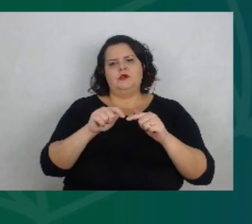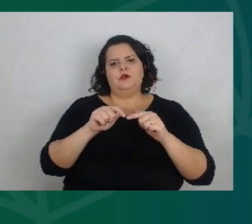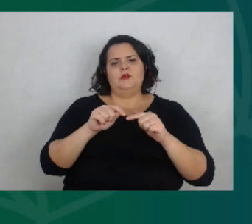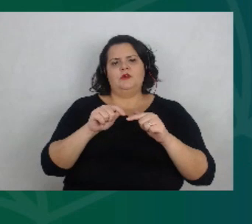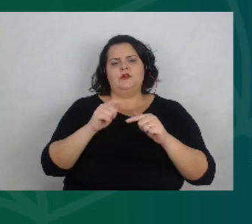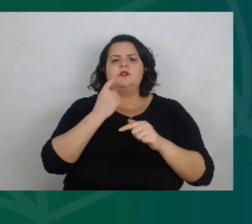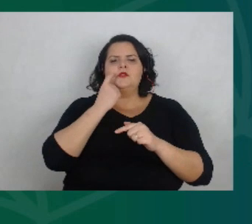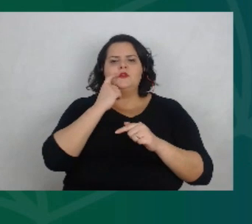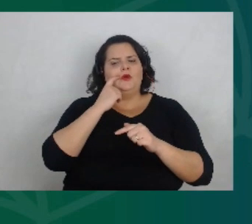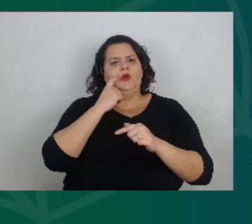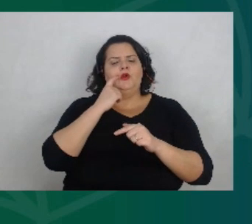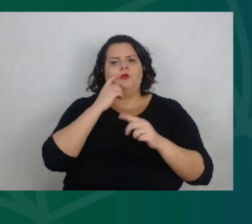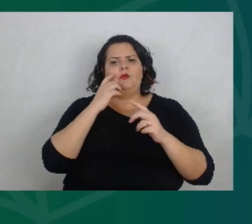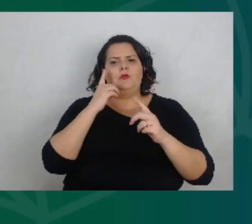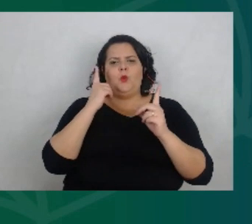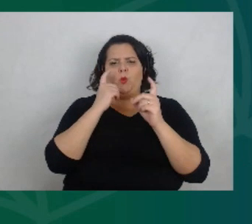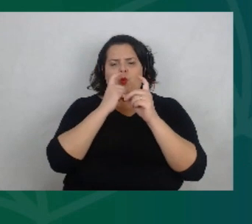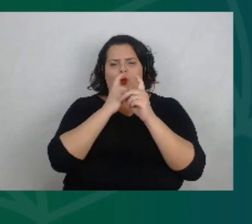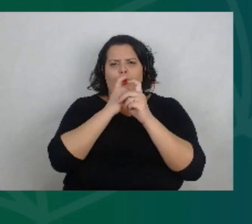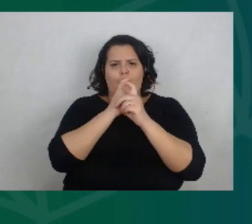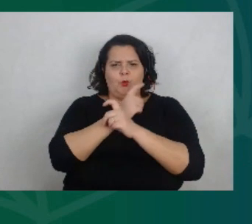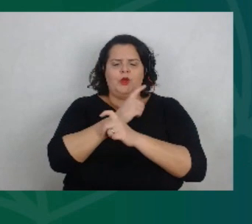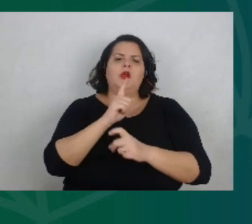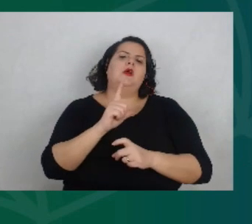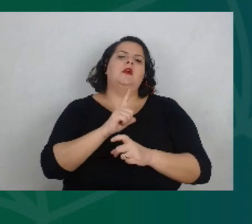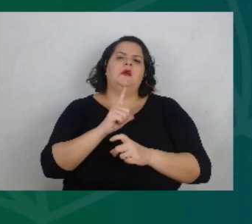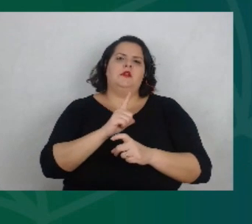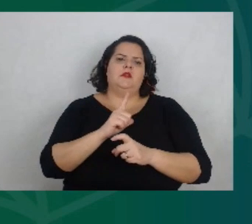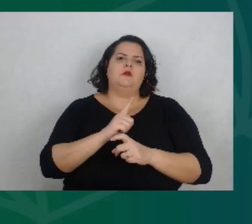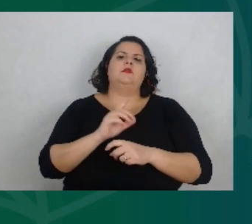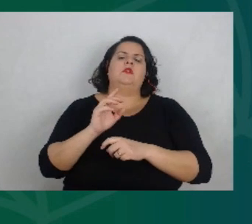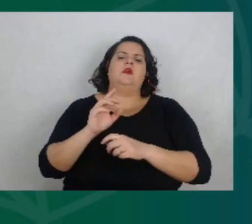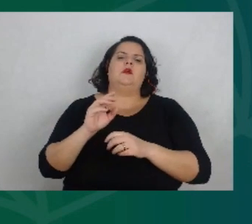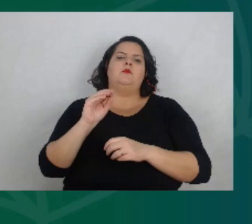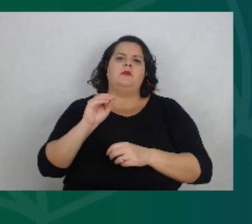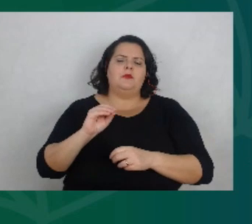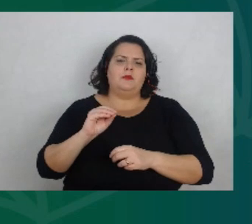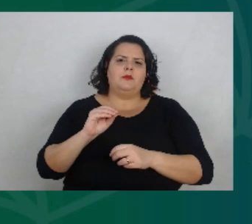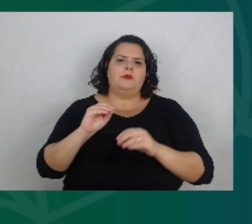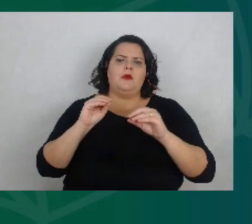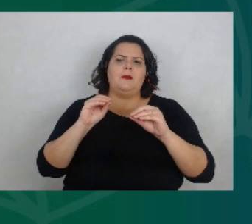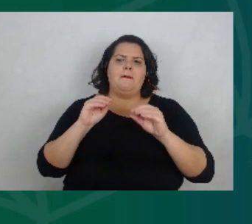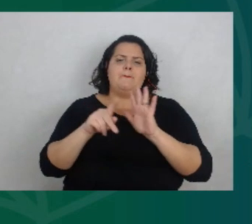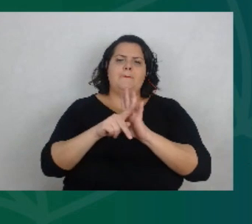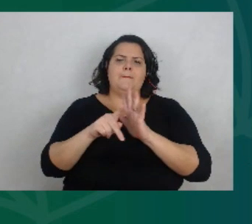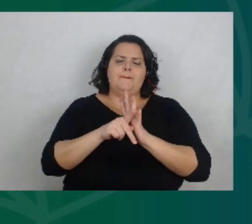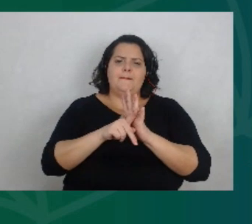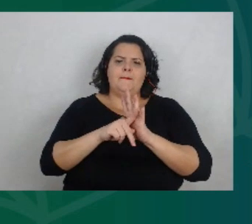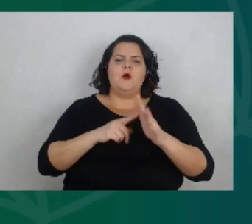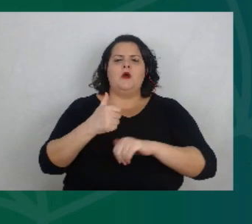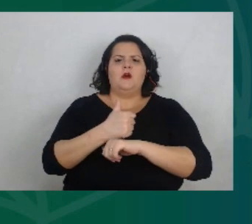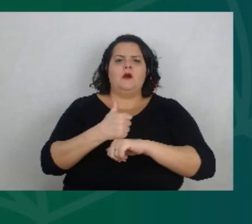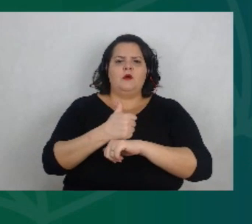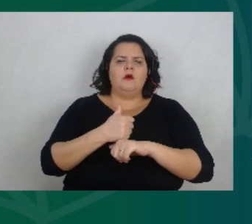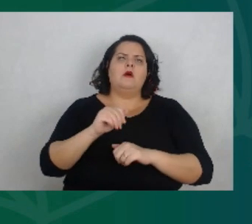complexidade, então nós temos as especialidades, os bucomaxilos, os profissionais de